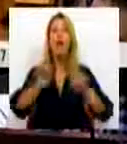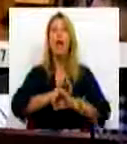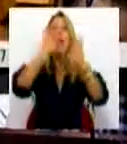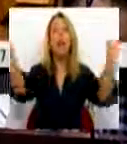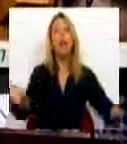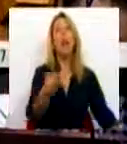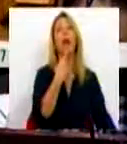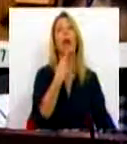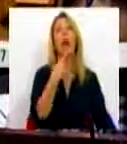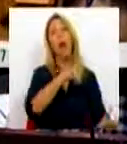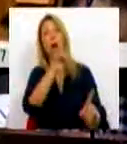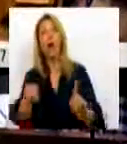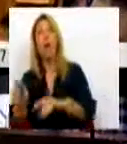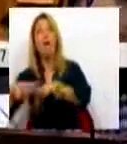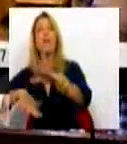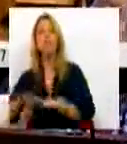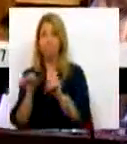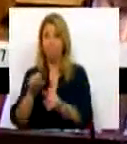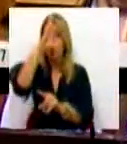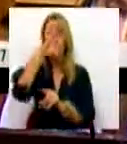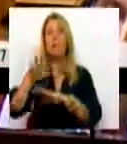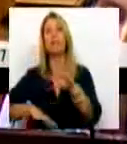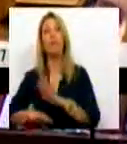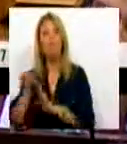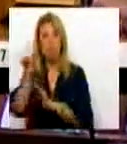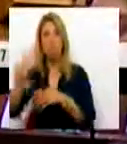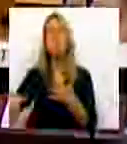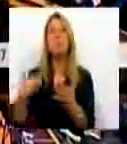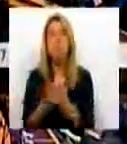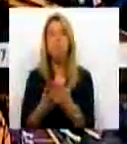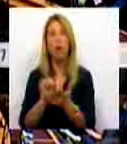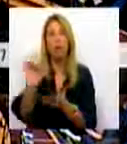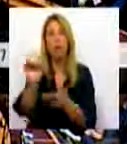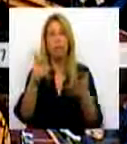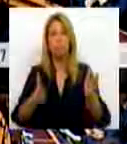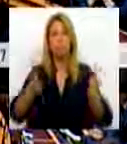Governo está a fazer e, portanto, esta proposta é desnecessária. Muito obrigada. Muito obrigado.